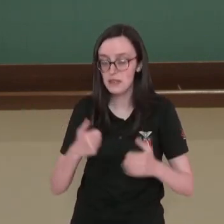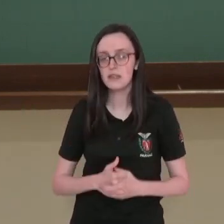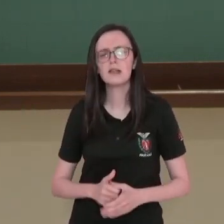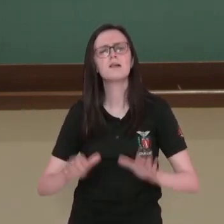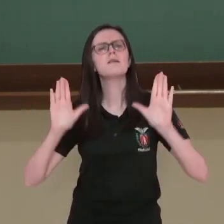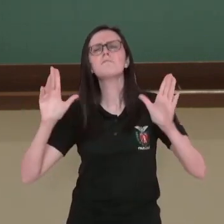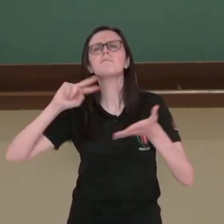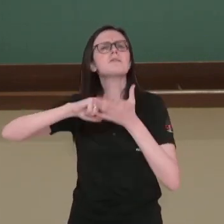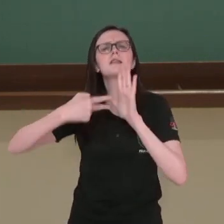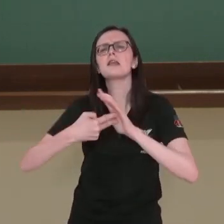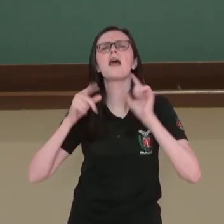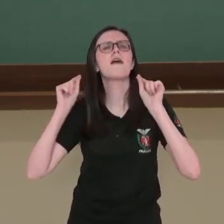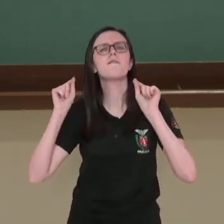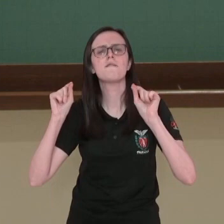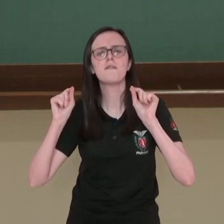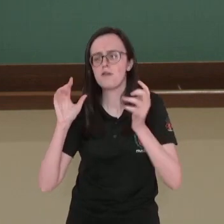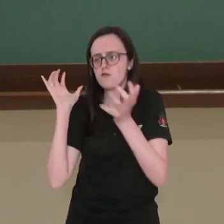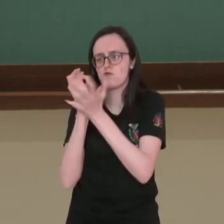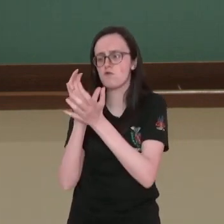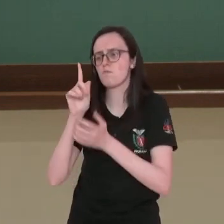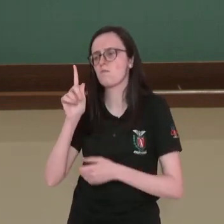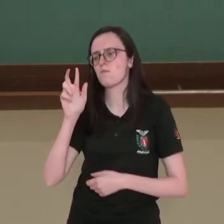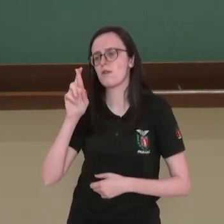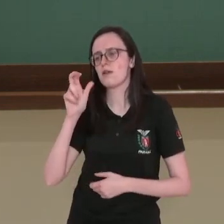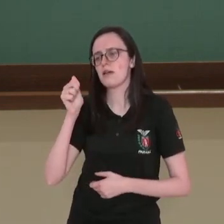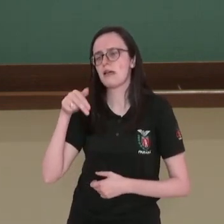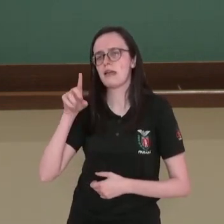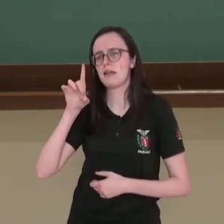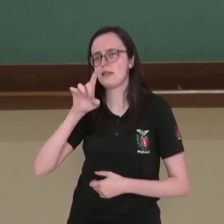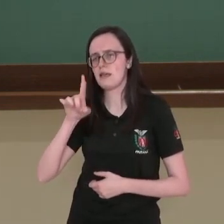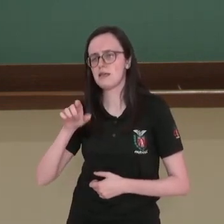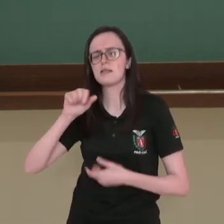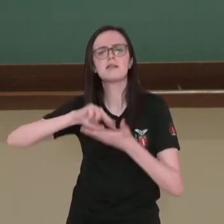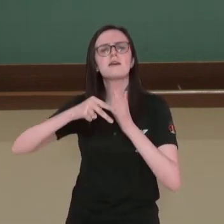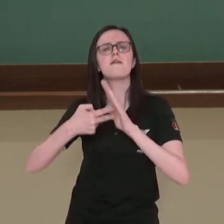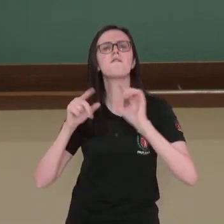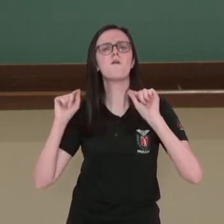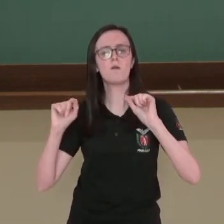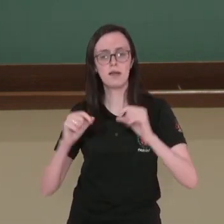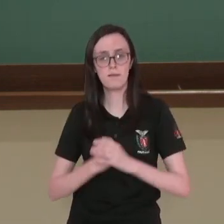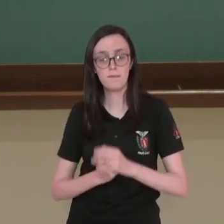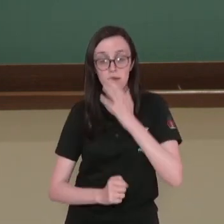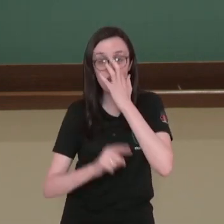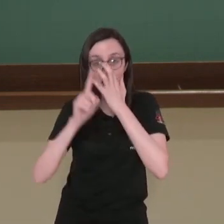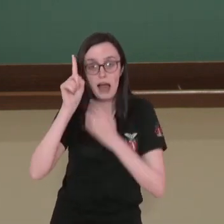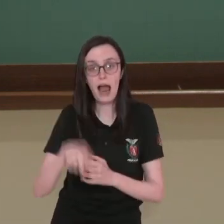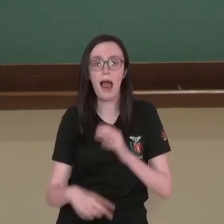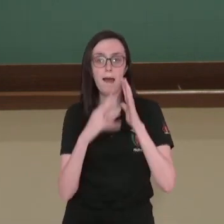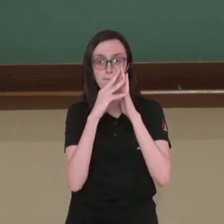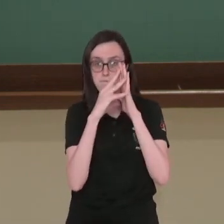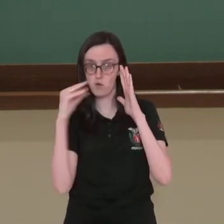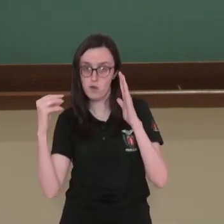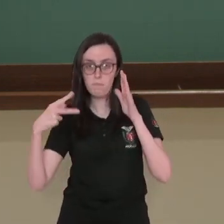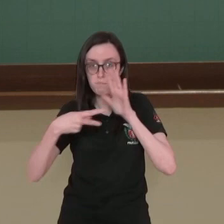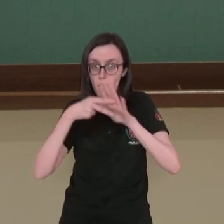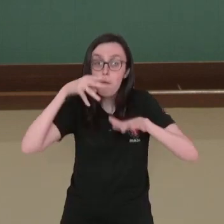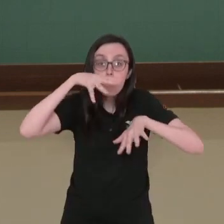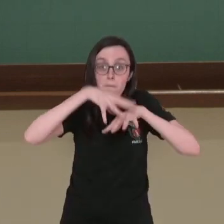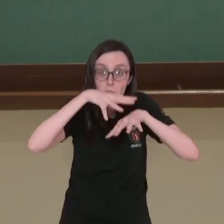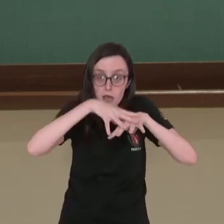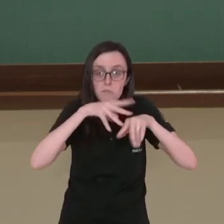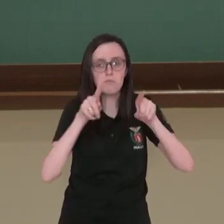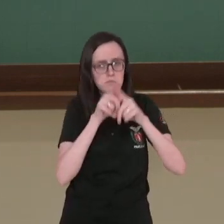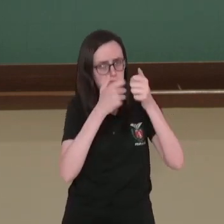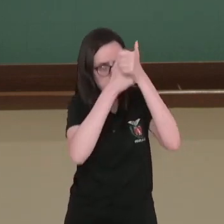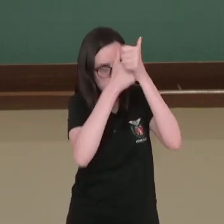o que é uma ordem de grandeza? A ordem de grandeza, ela é um modelo também matemático